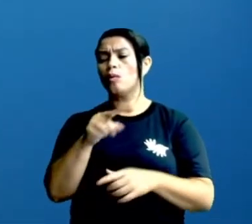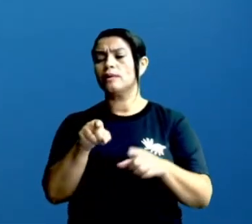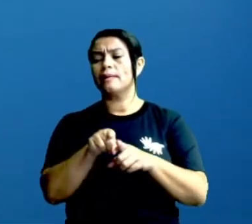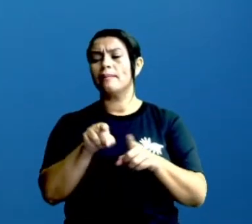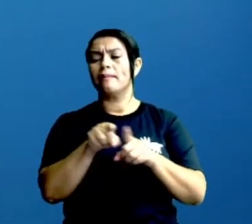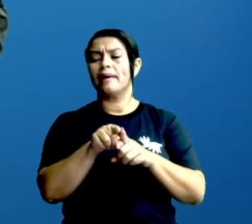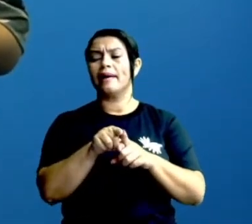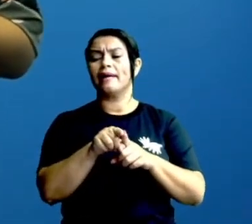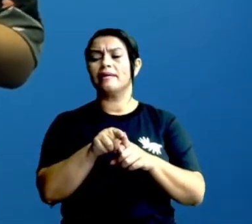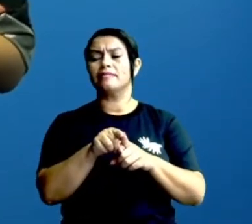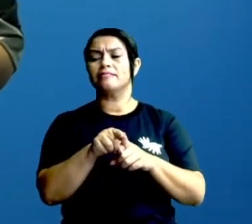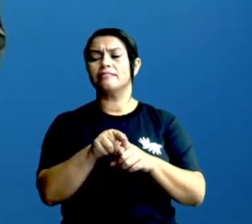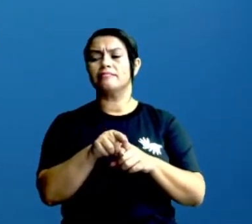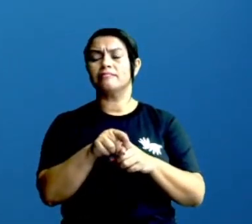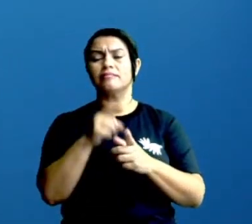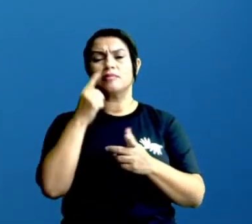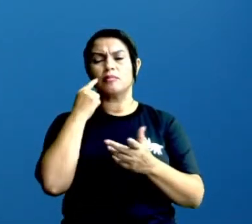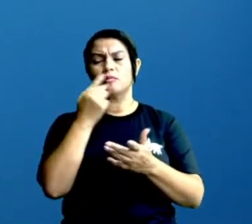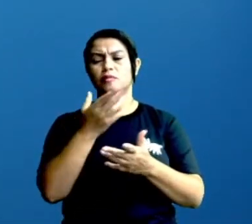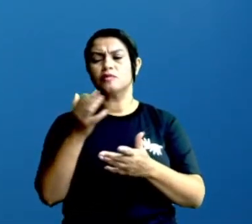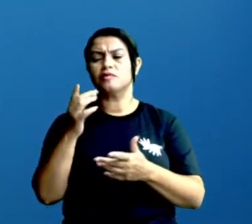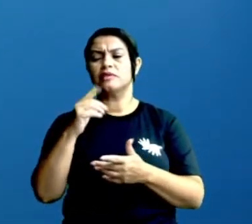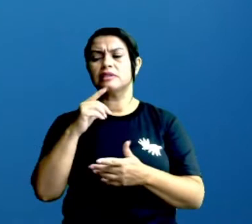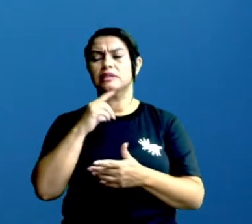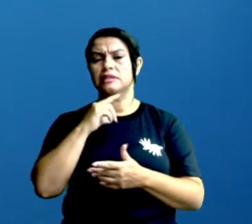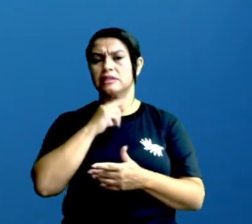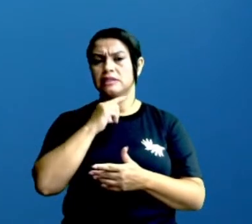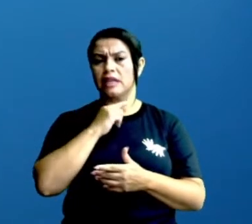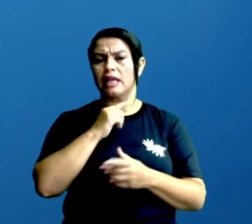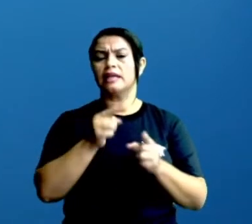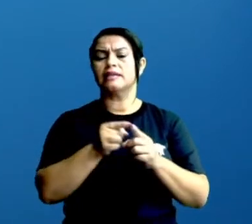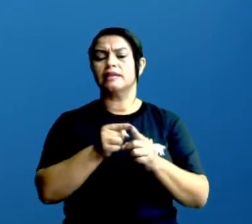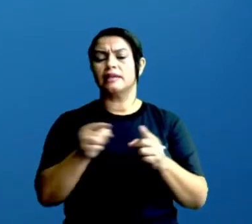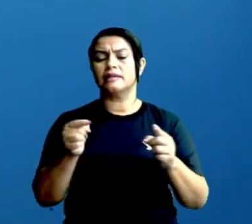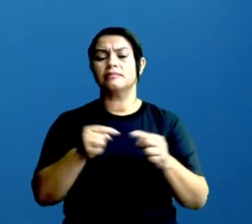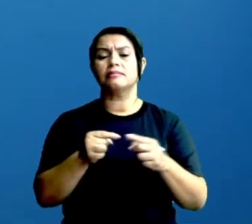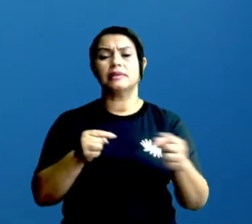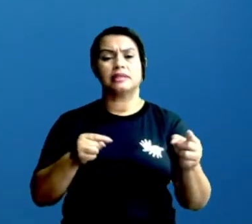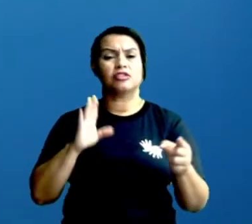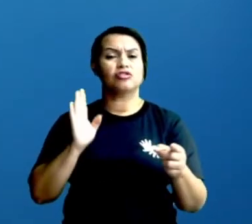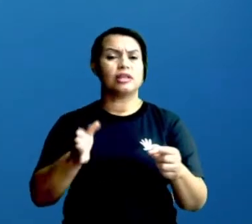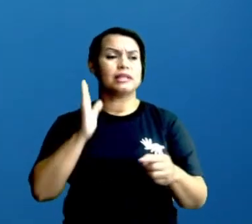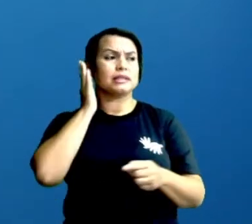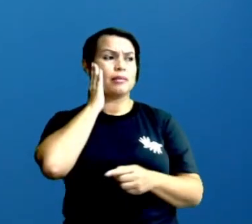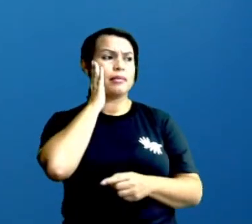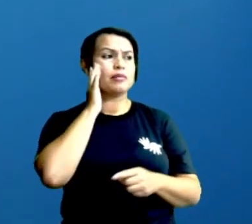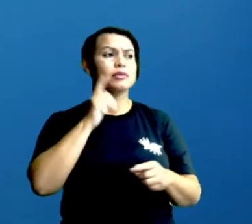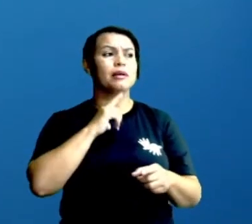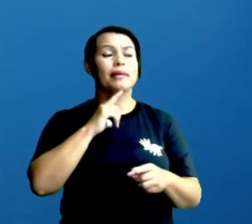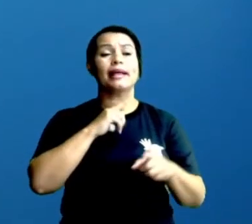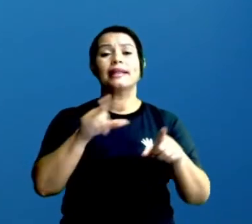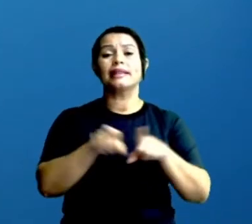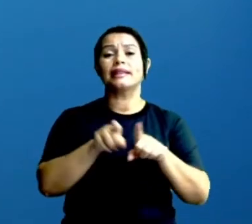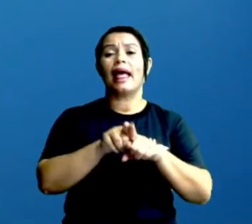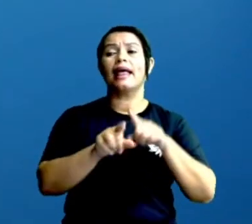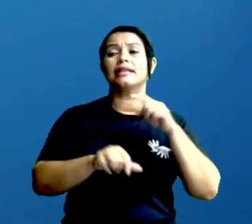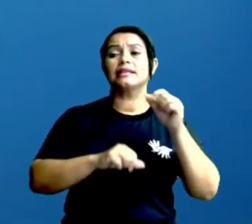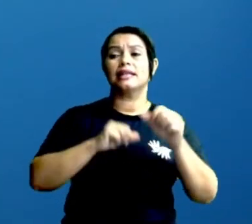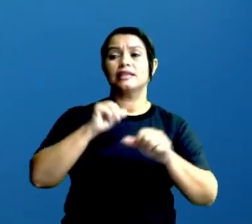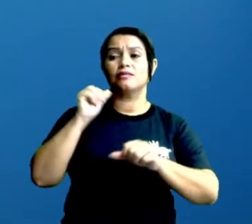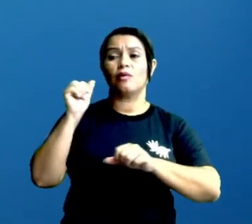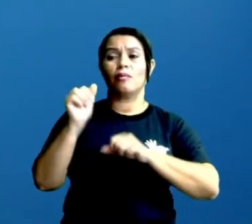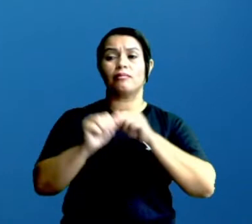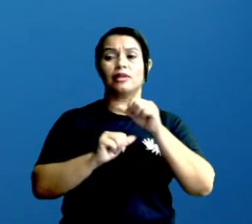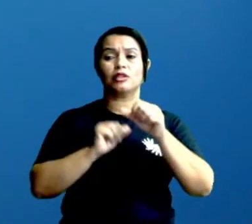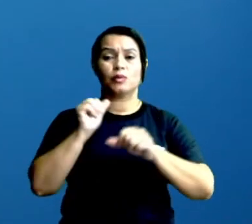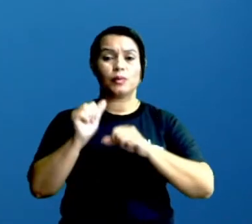Existem as medidas, não é isso? Que nós já sabemos, ok? E existem as